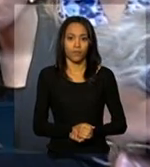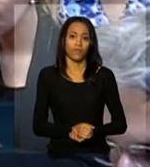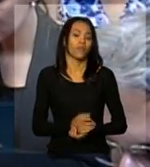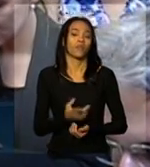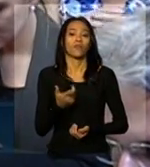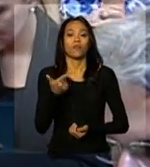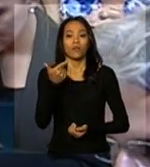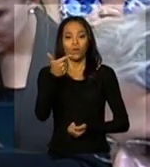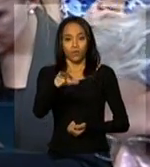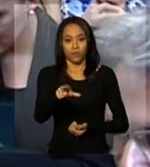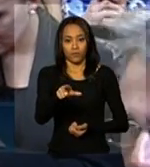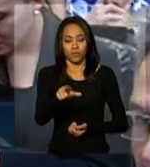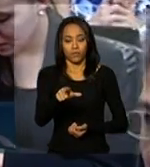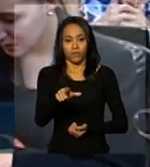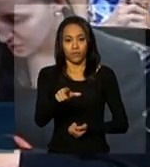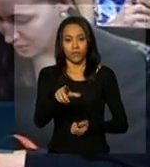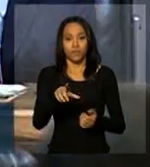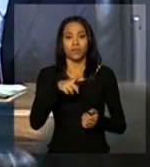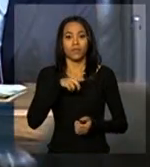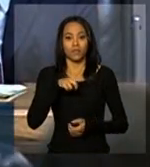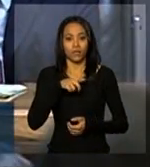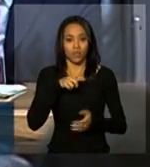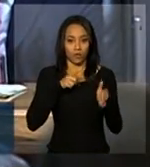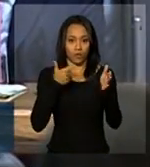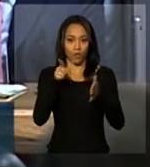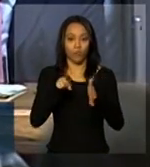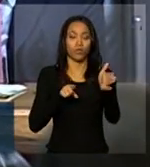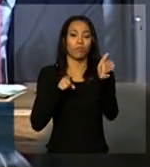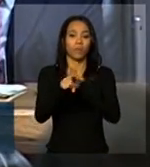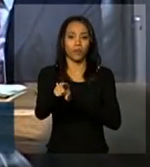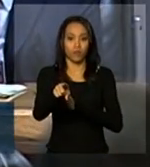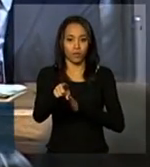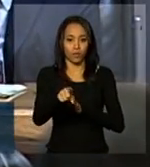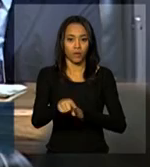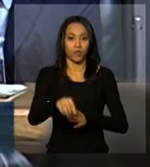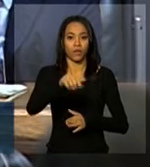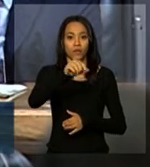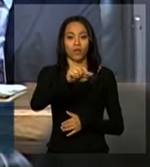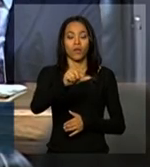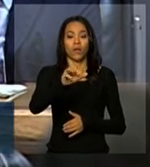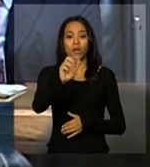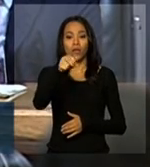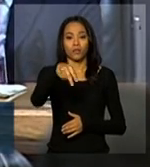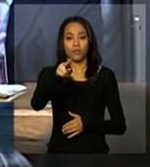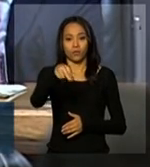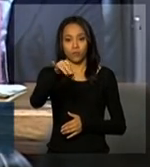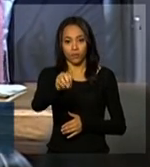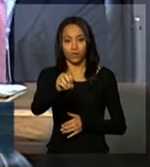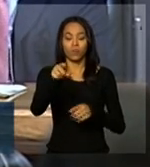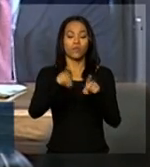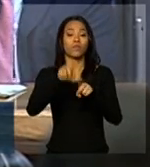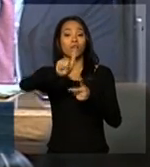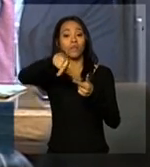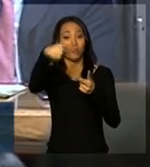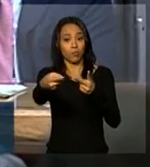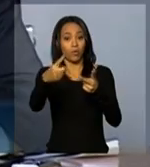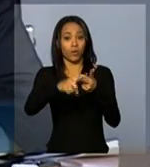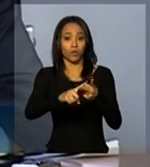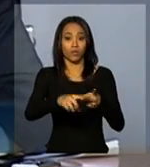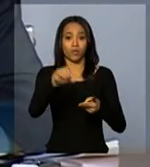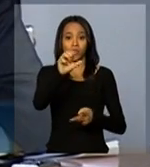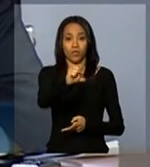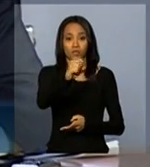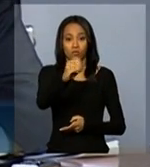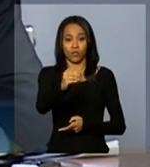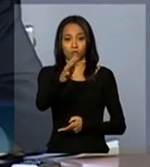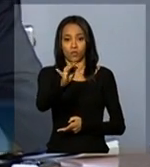Ministro, um instante. Agora é o Nestor Rabelo, tá? Desculpa, a Luciana Ottoni, da Reuters, e, em seguida, a Sofia